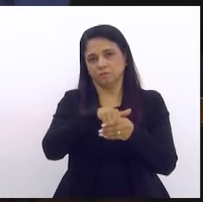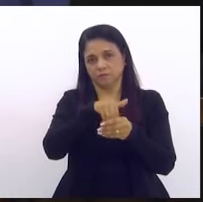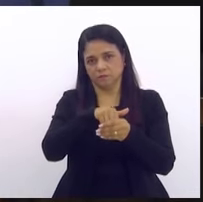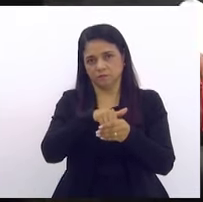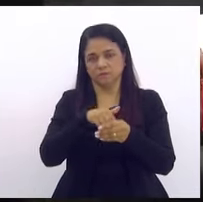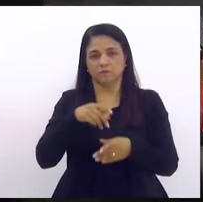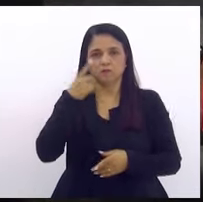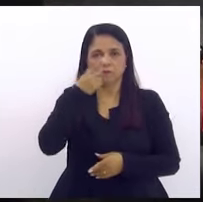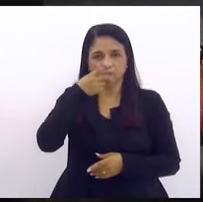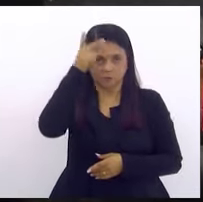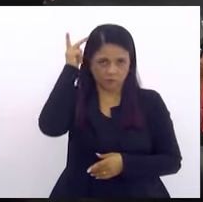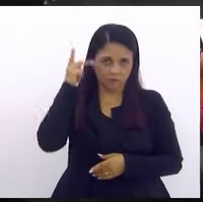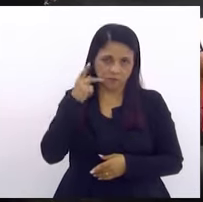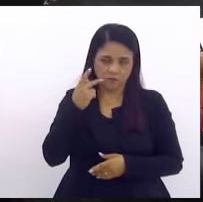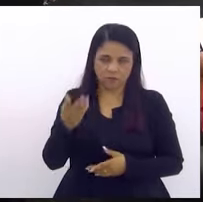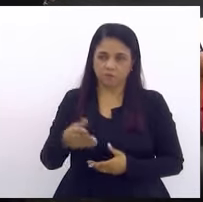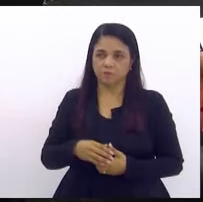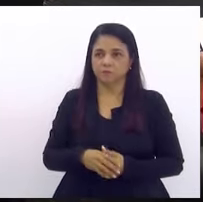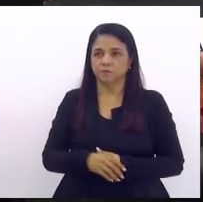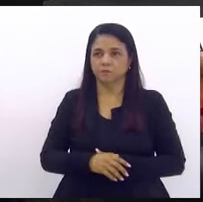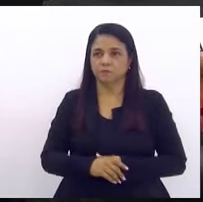favor.